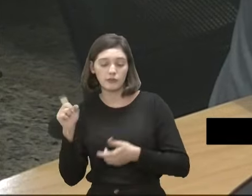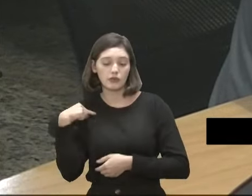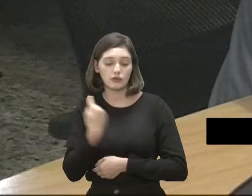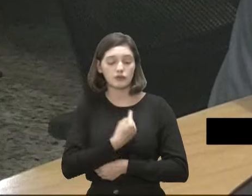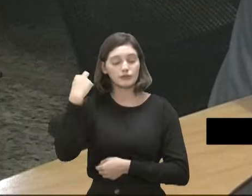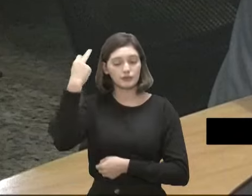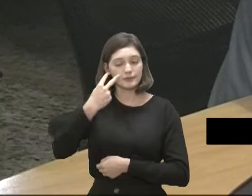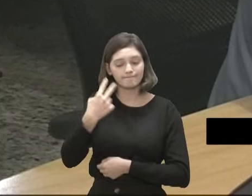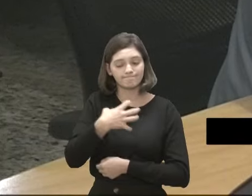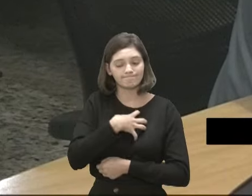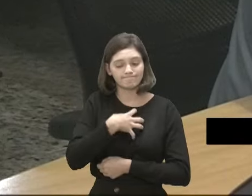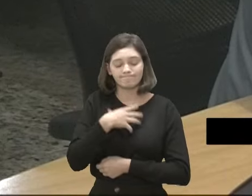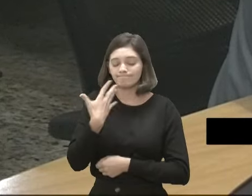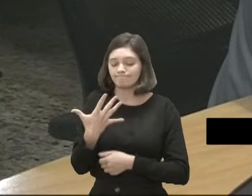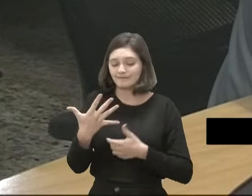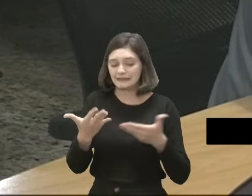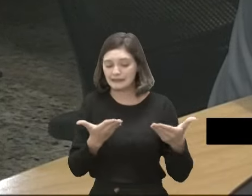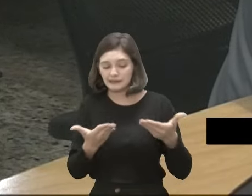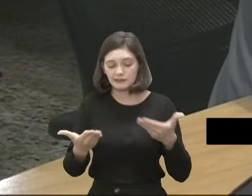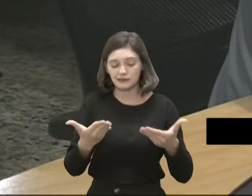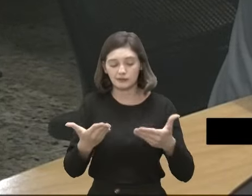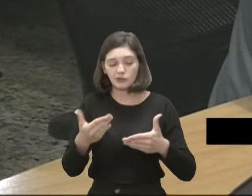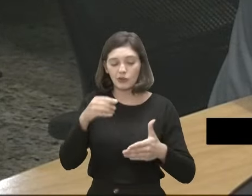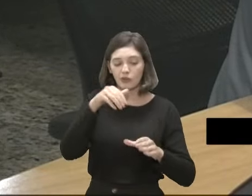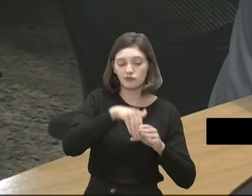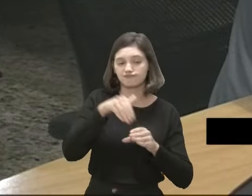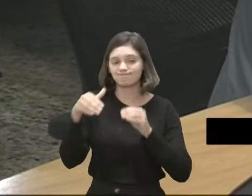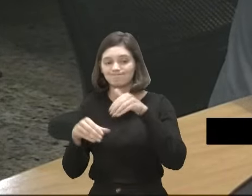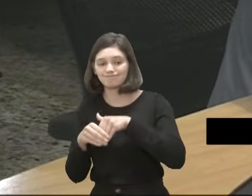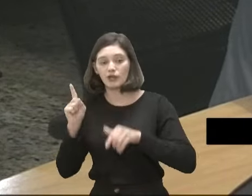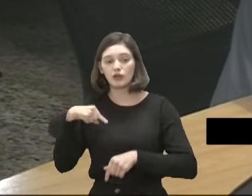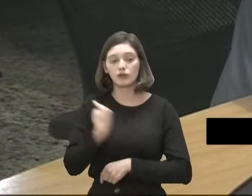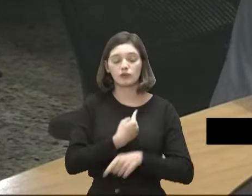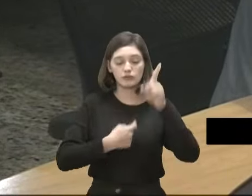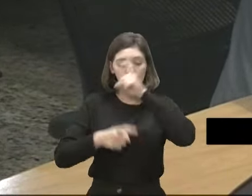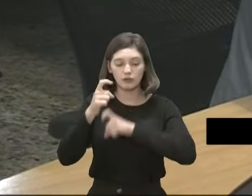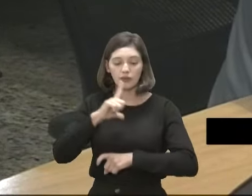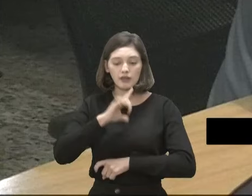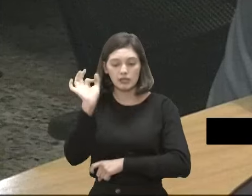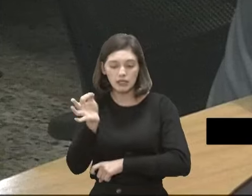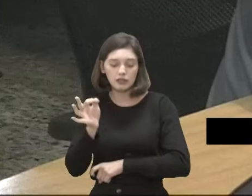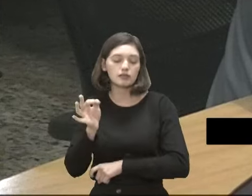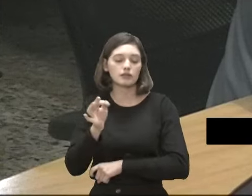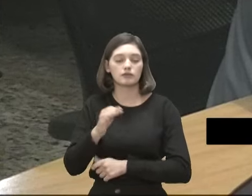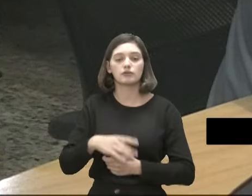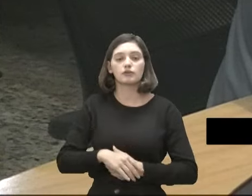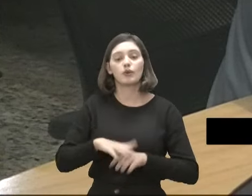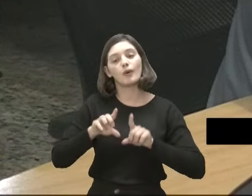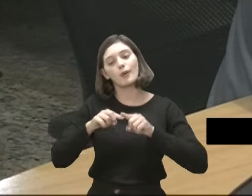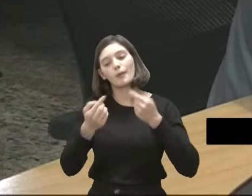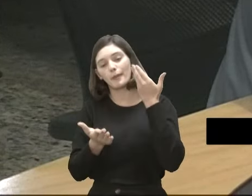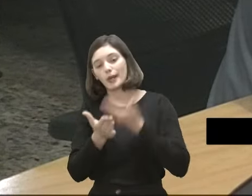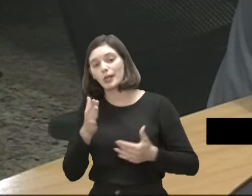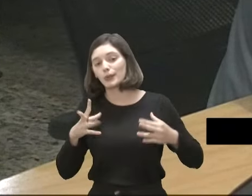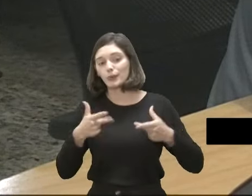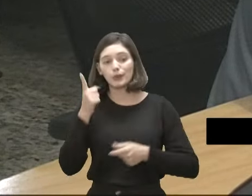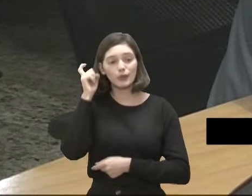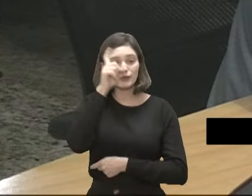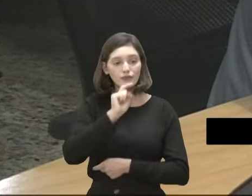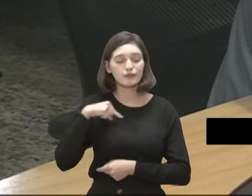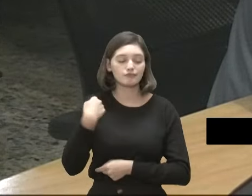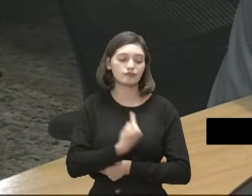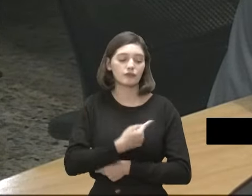vereadores, estávamos na hora de dar o nosso voto. E a gente se preocupou em garantir alguma coisa do que perder tudo. Era difícil a nossa